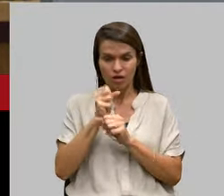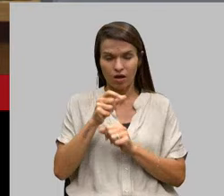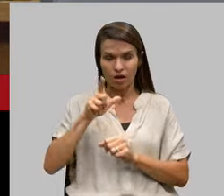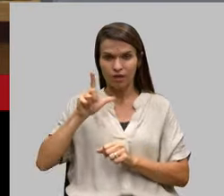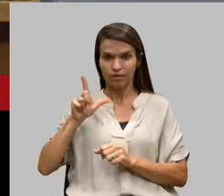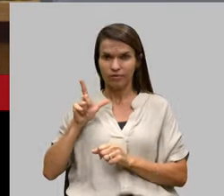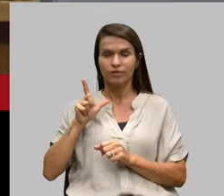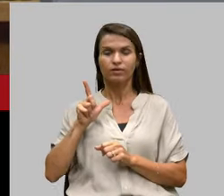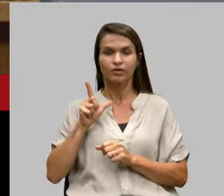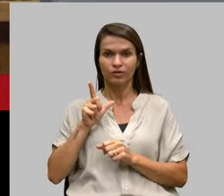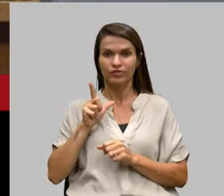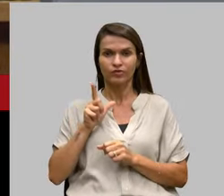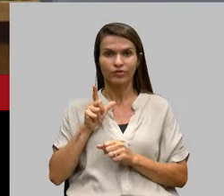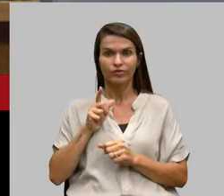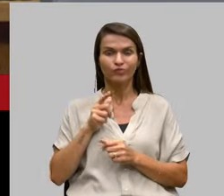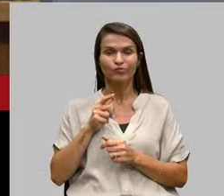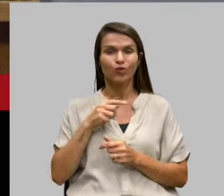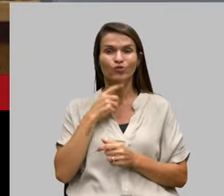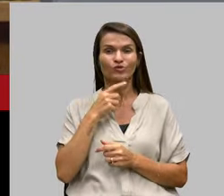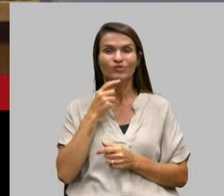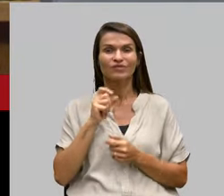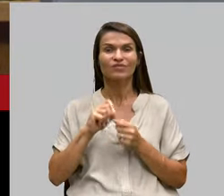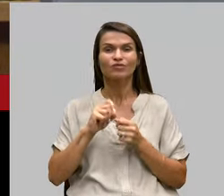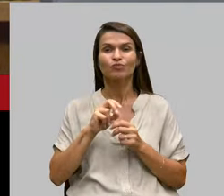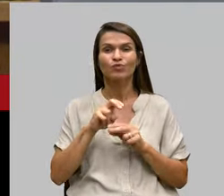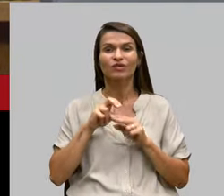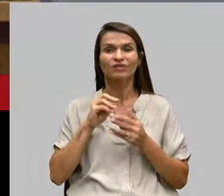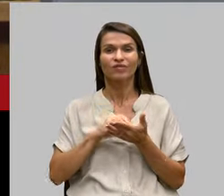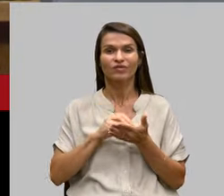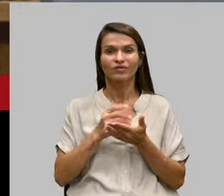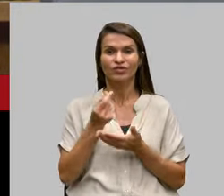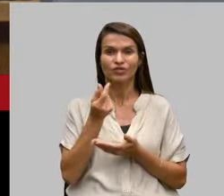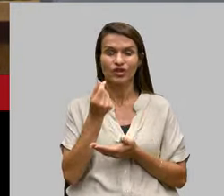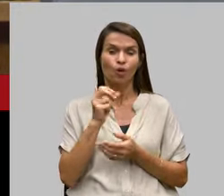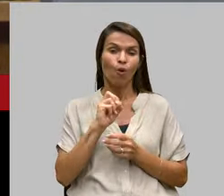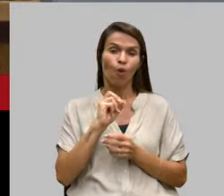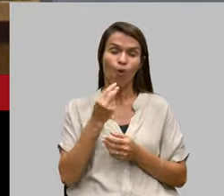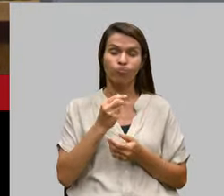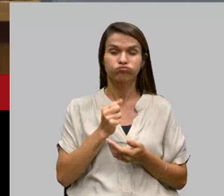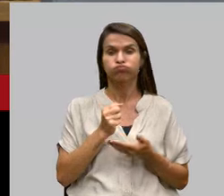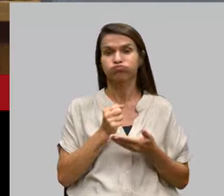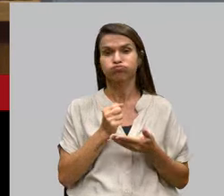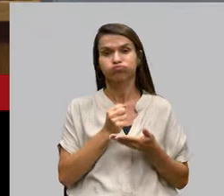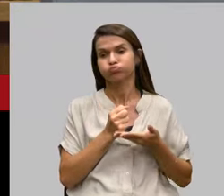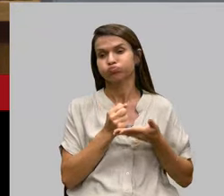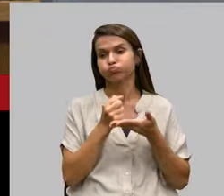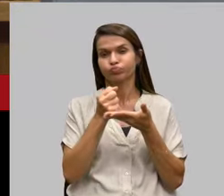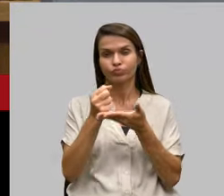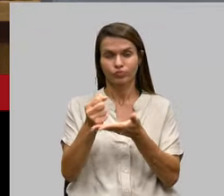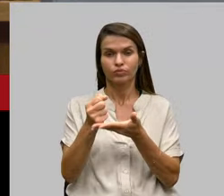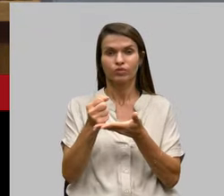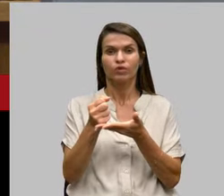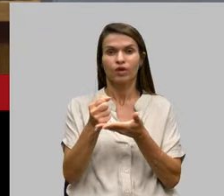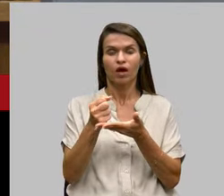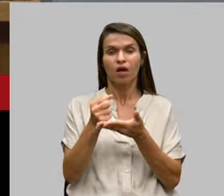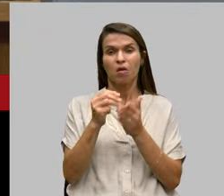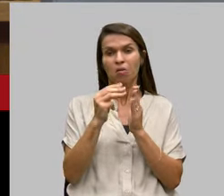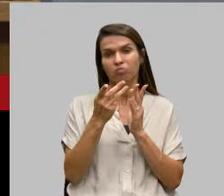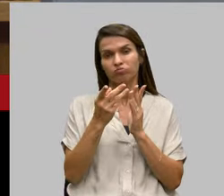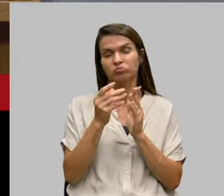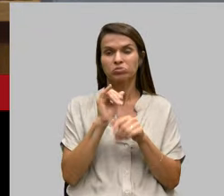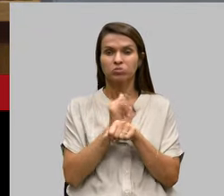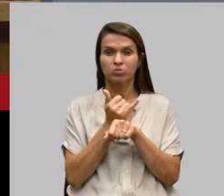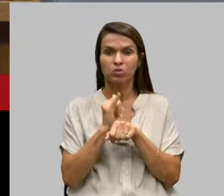fazer porque não ia ter dinheiro e pudesse fazer o do ano então foi uma medida para tentar Sanear se voltar lá deve tá com